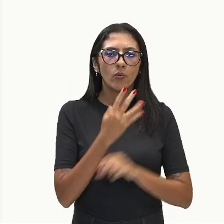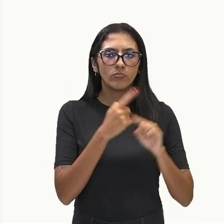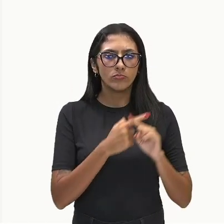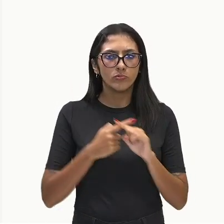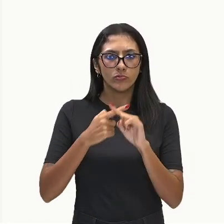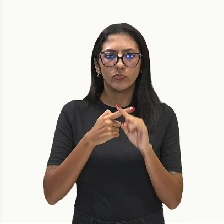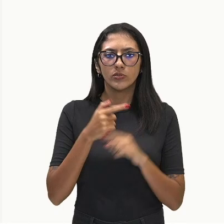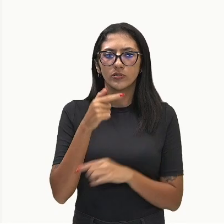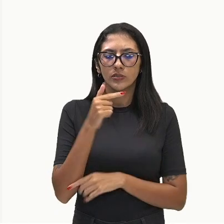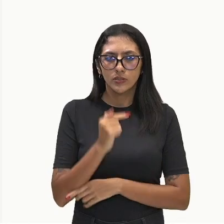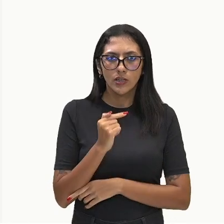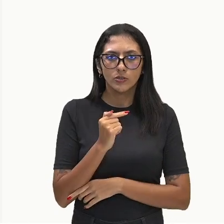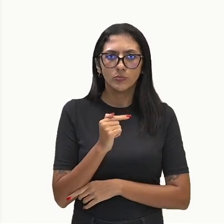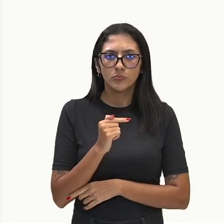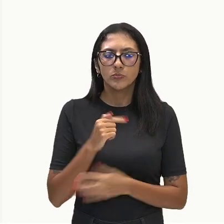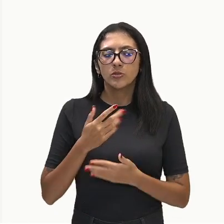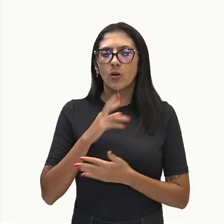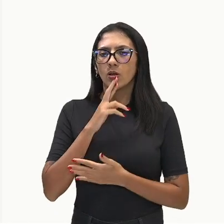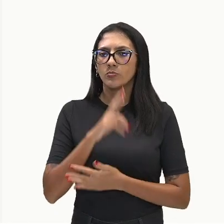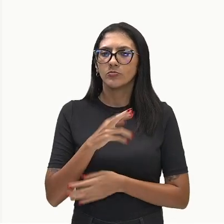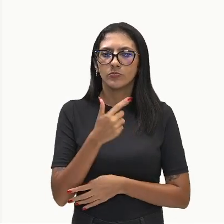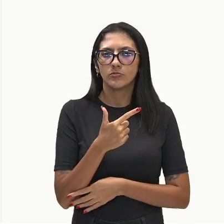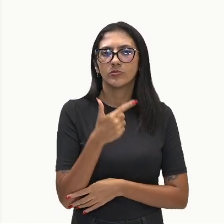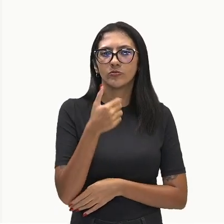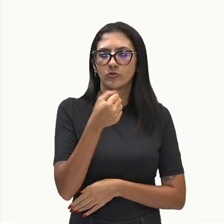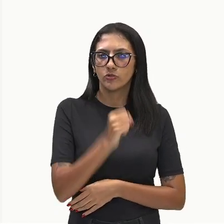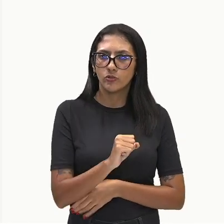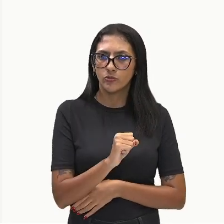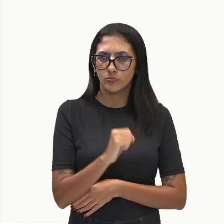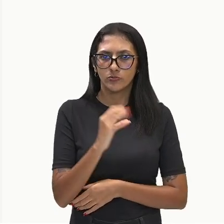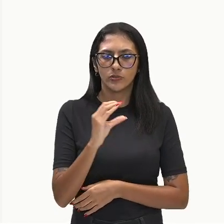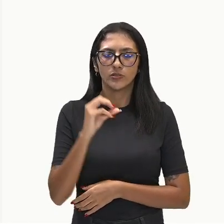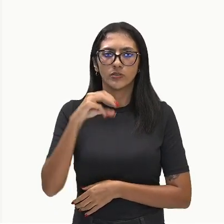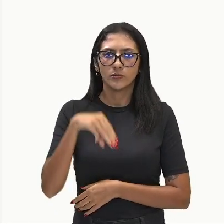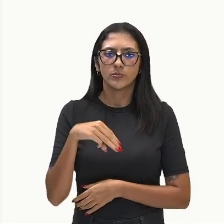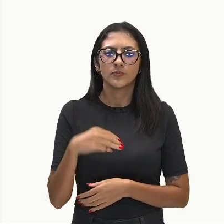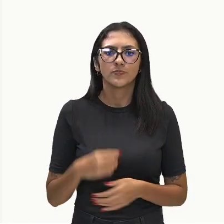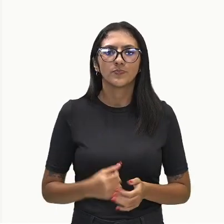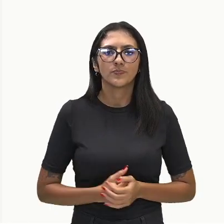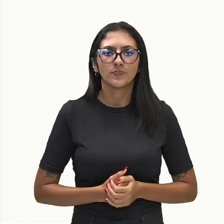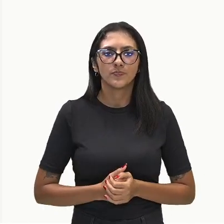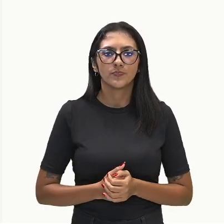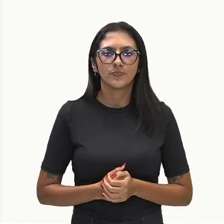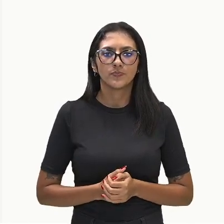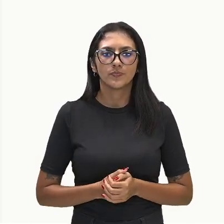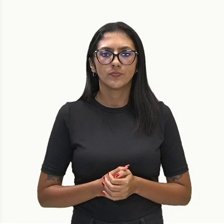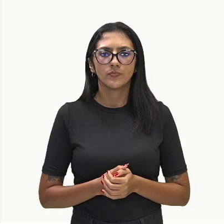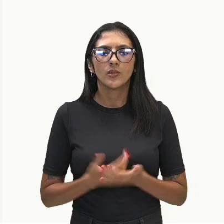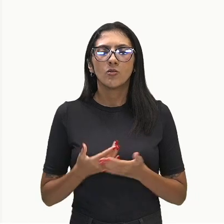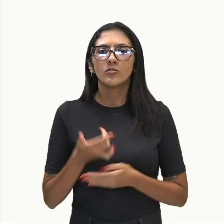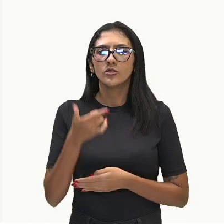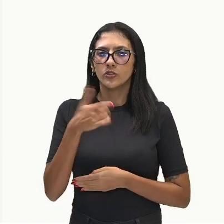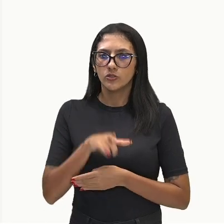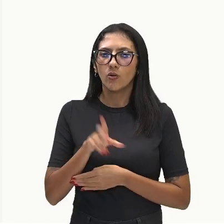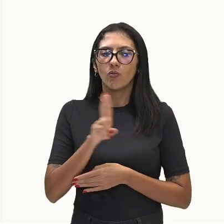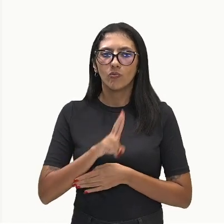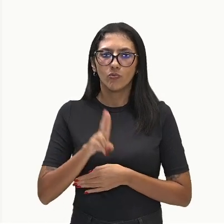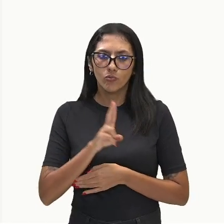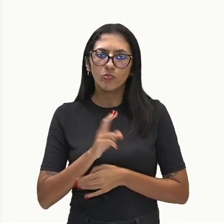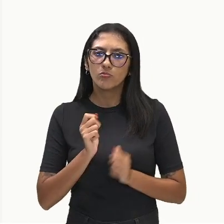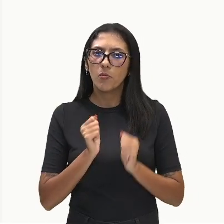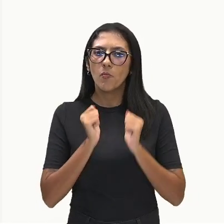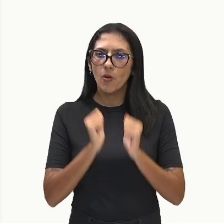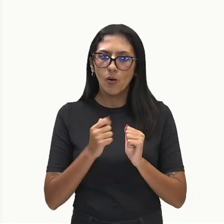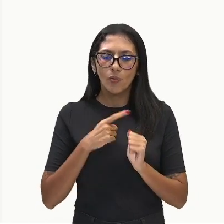que é exatamente 28 centímetros. Então, mais uma aplicação notável, onde a gente já consegue dizer